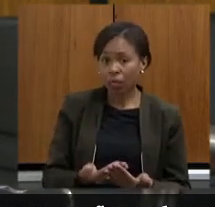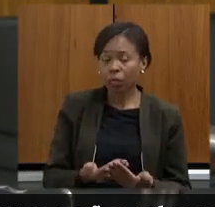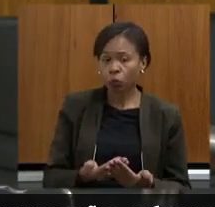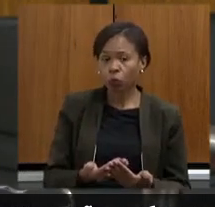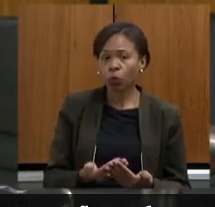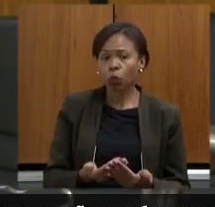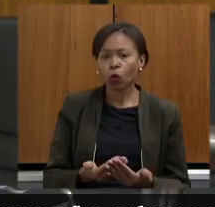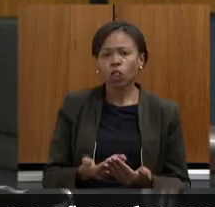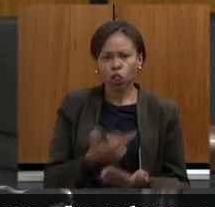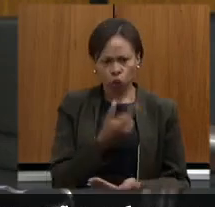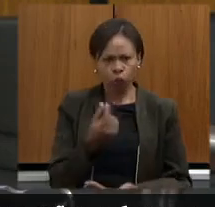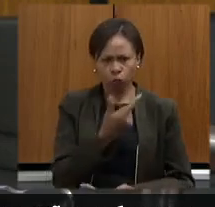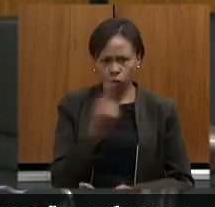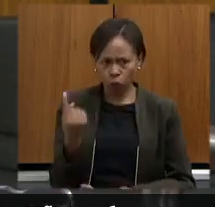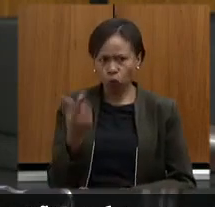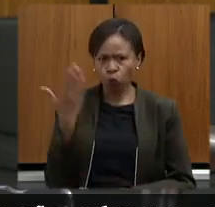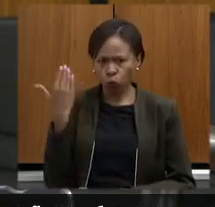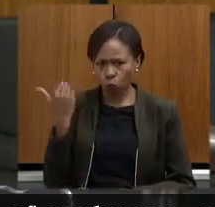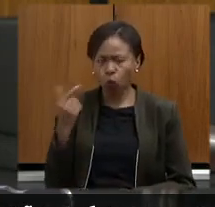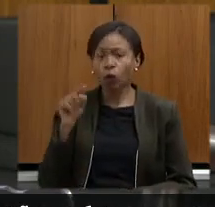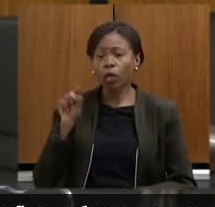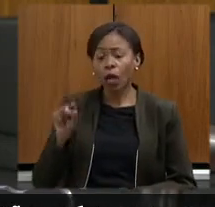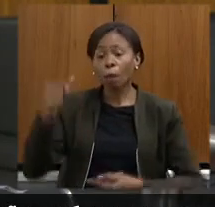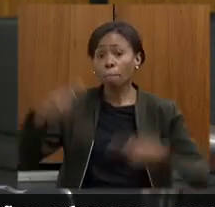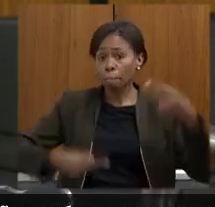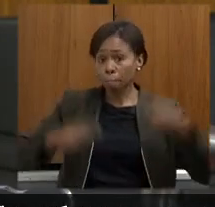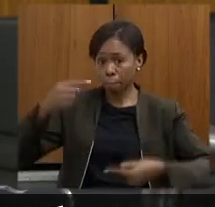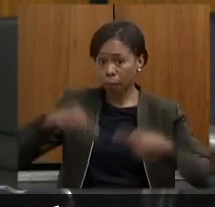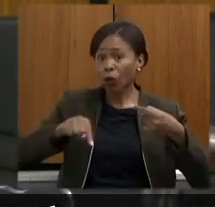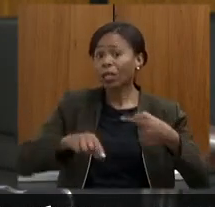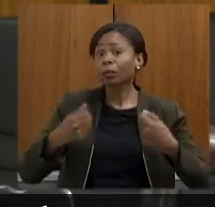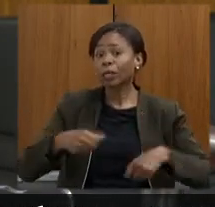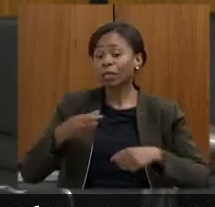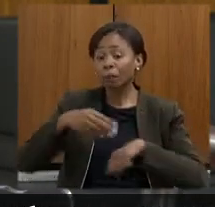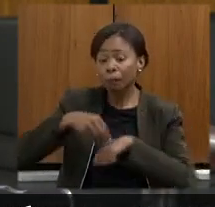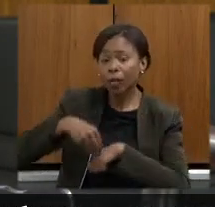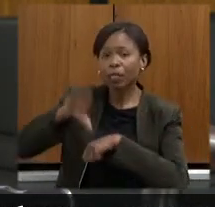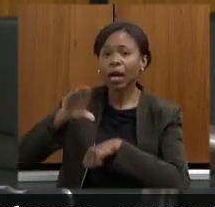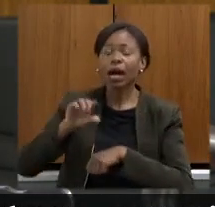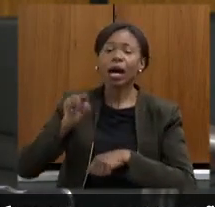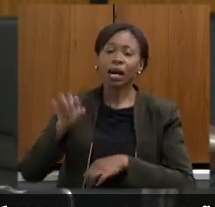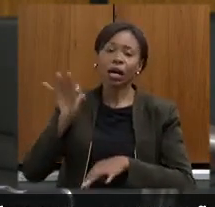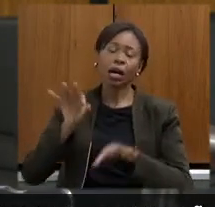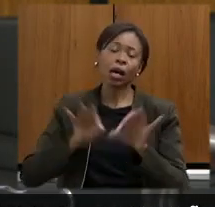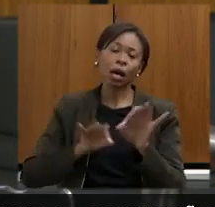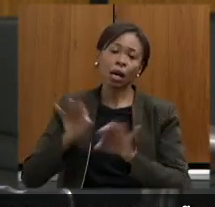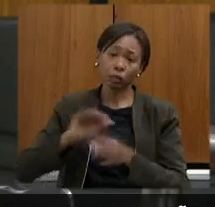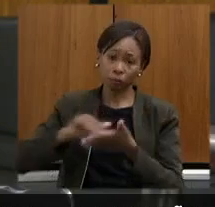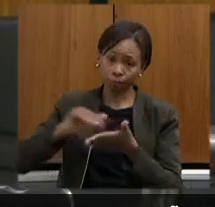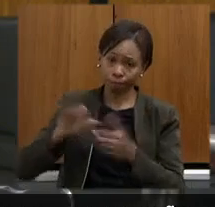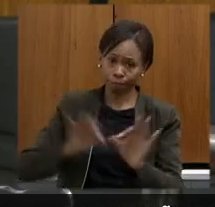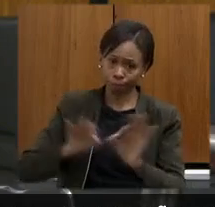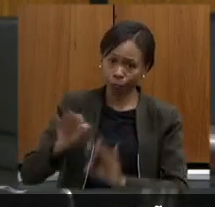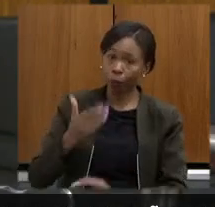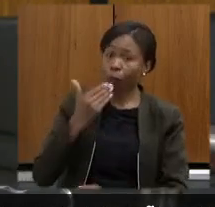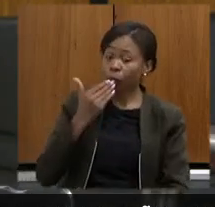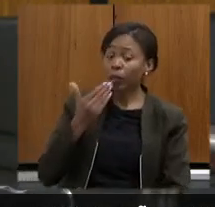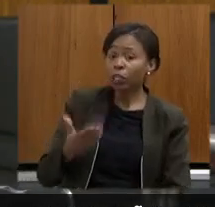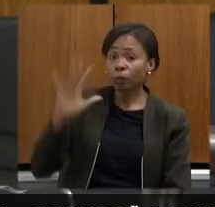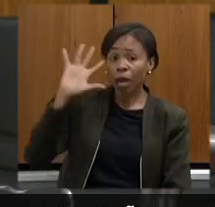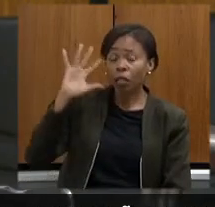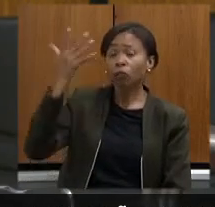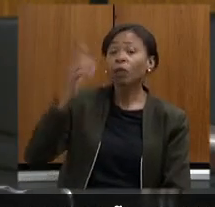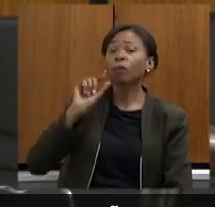que eu propus e fiz esse debate aqui com o senhores requer que seja encaminhada à Seplag pedido de providências para que seja